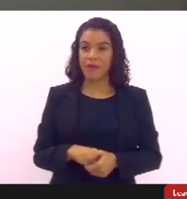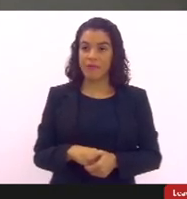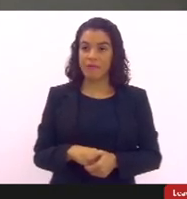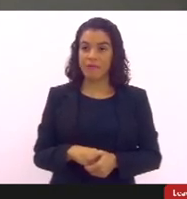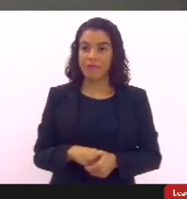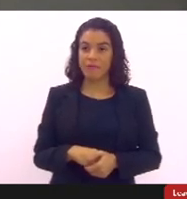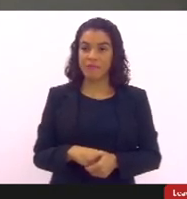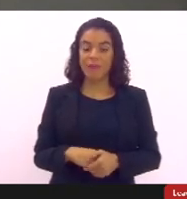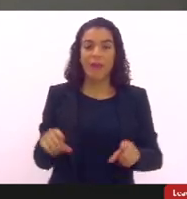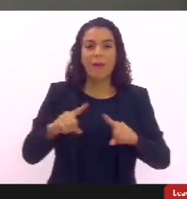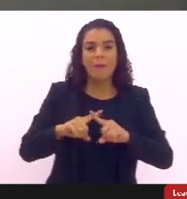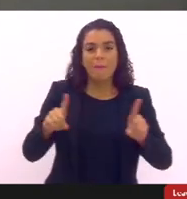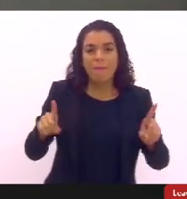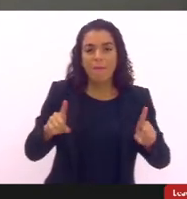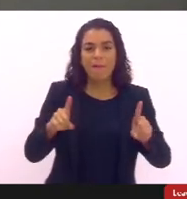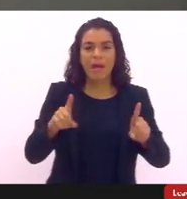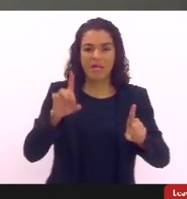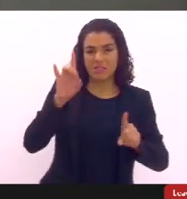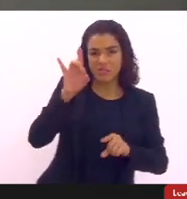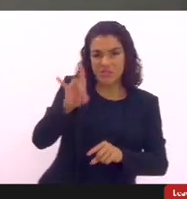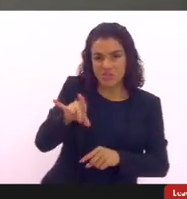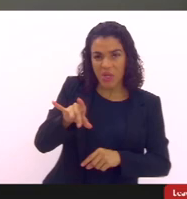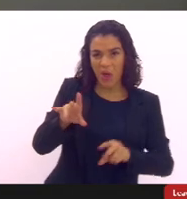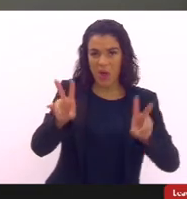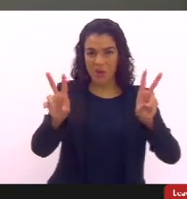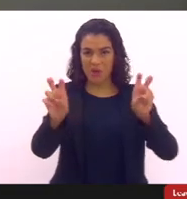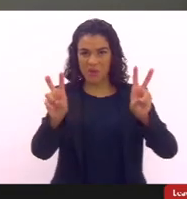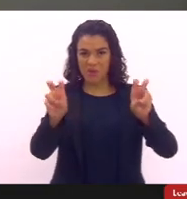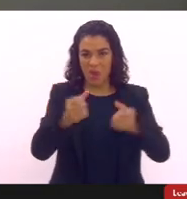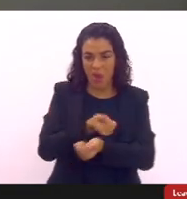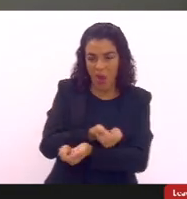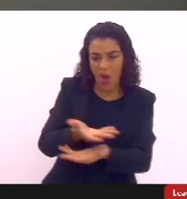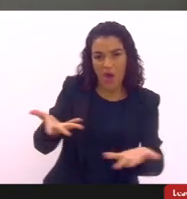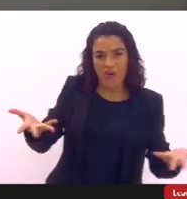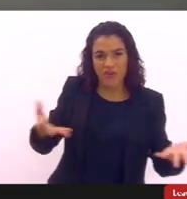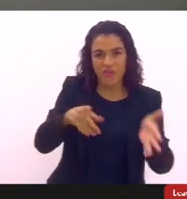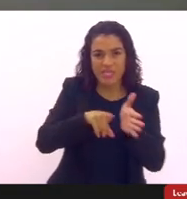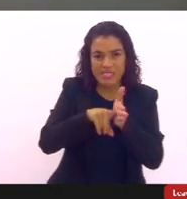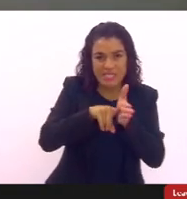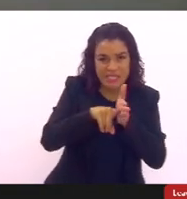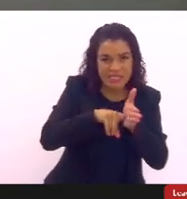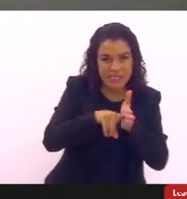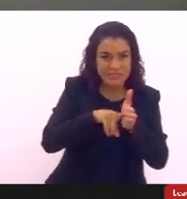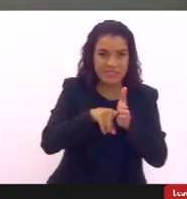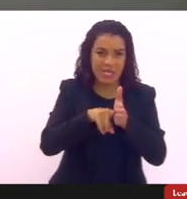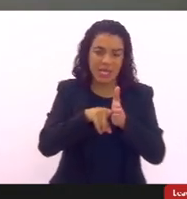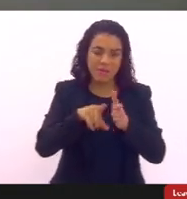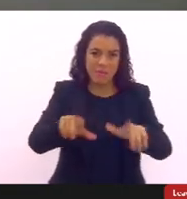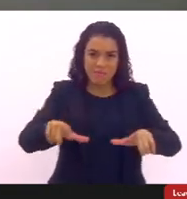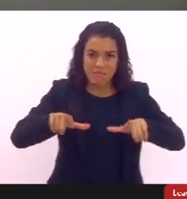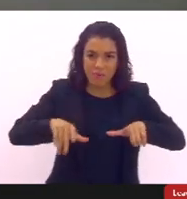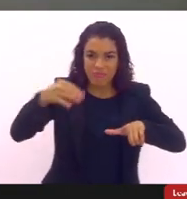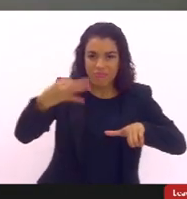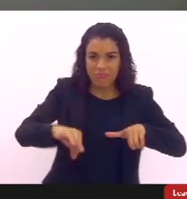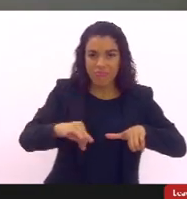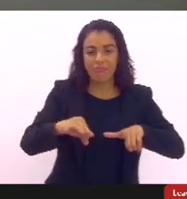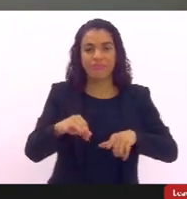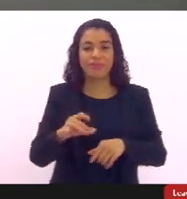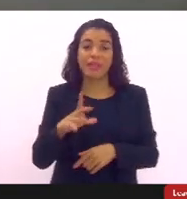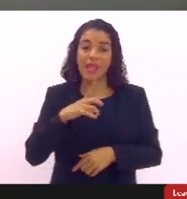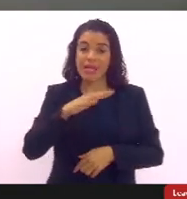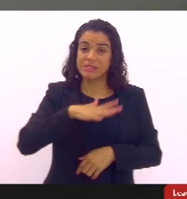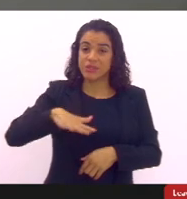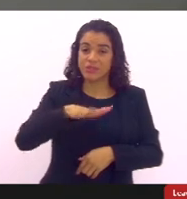Então, mas não é só essa questão da oferta do teste, né? Tem a característica da população